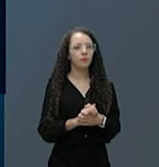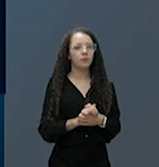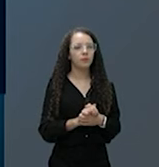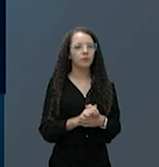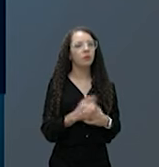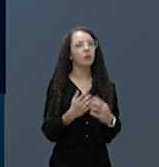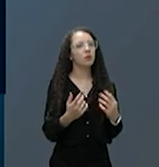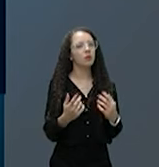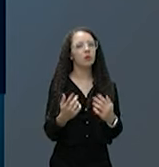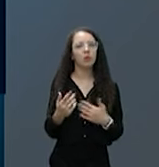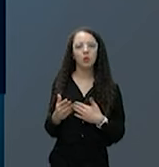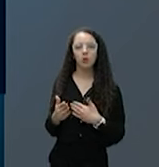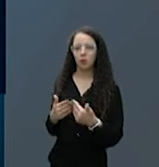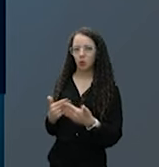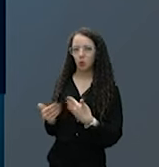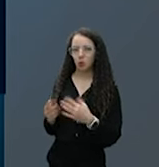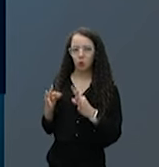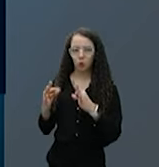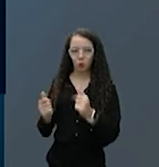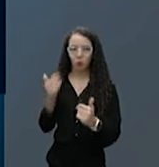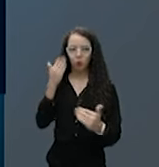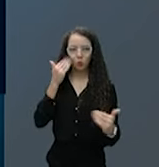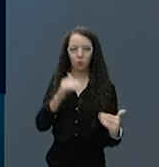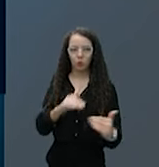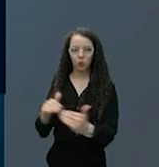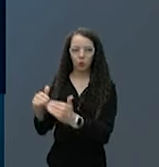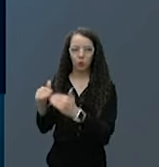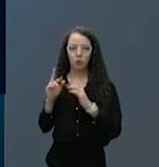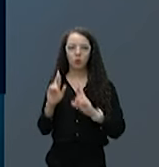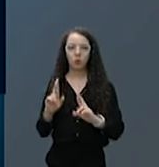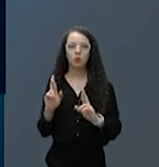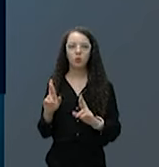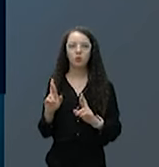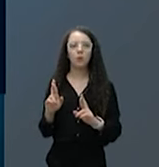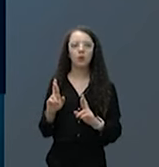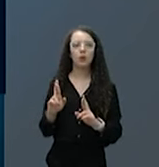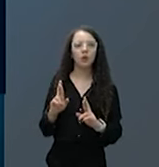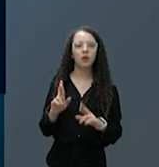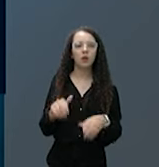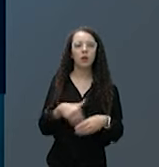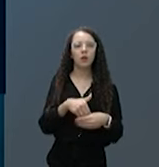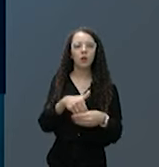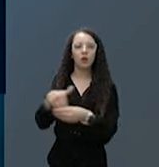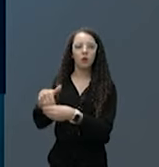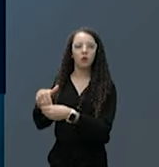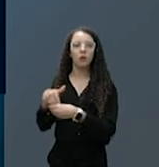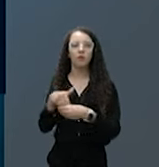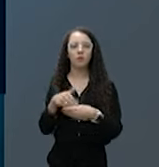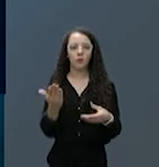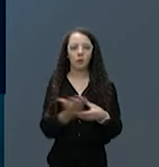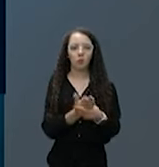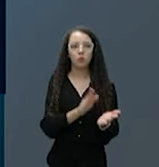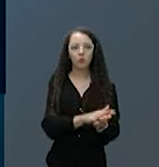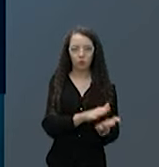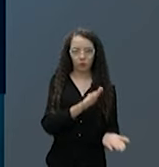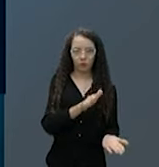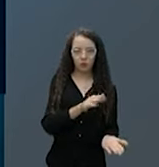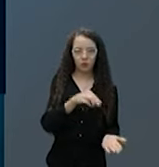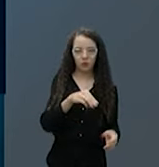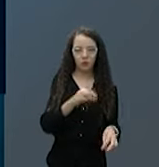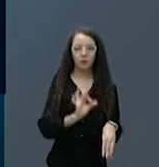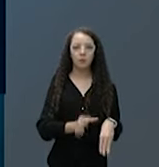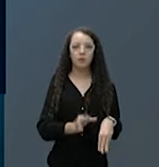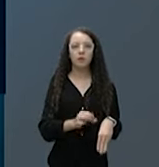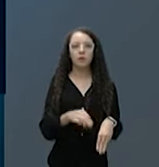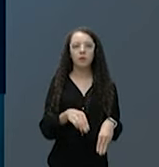então, todos estão de acordo em esperar o voto físico da ministra Maria Isabel? Então, após, vai